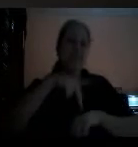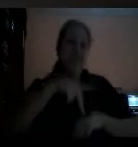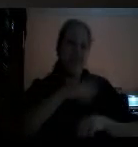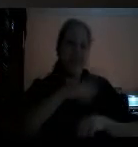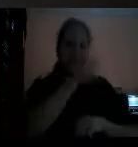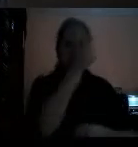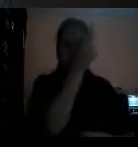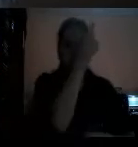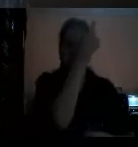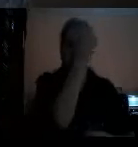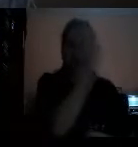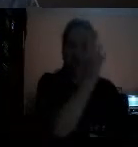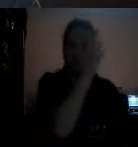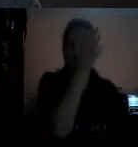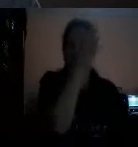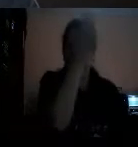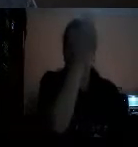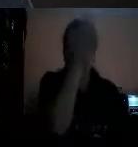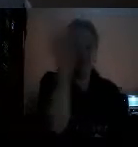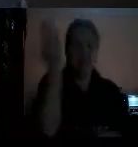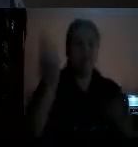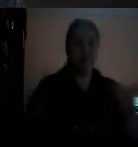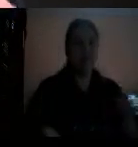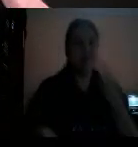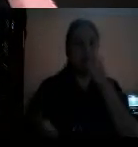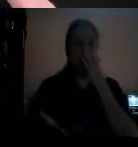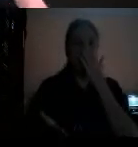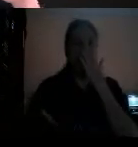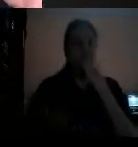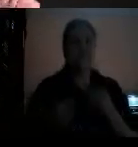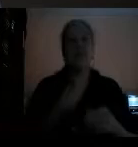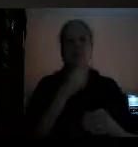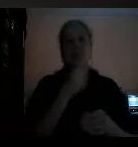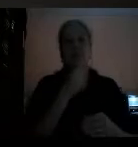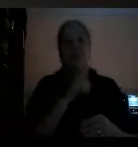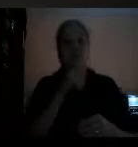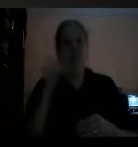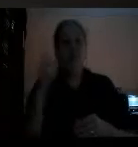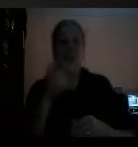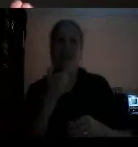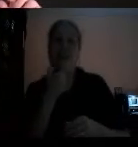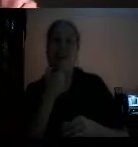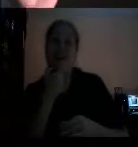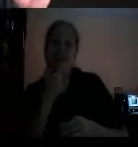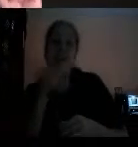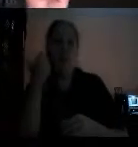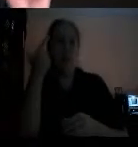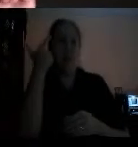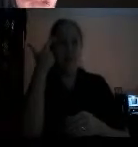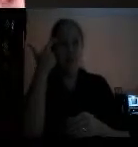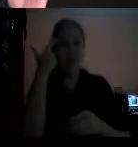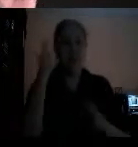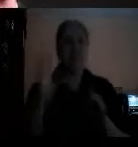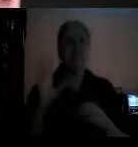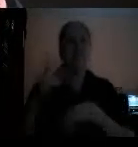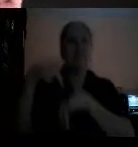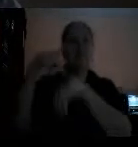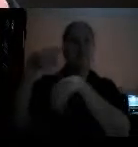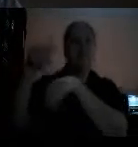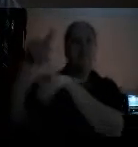Inglaterra projetando o quê? Os sistemas de alianças ali da Rainha Vitória. tá? Com a colocação ali